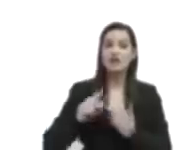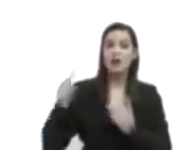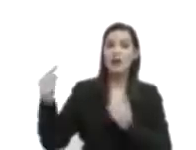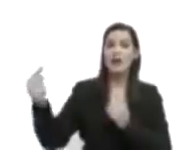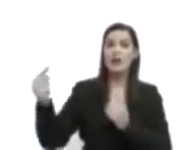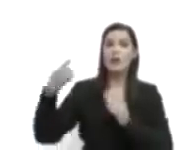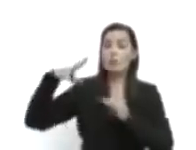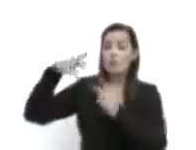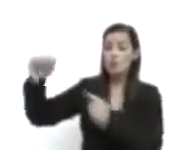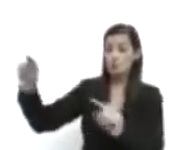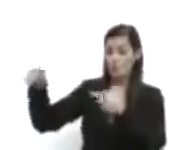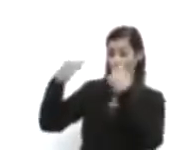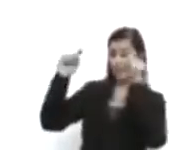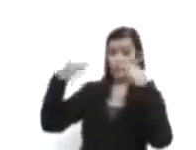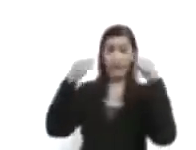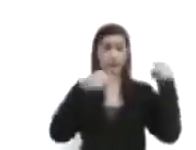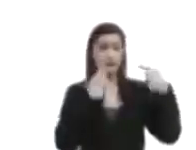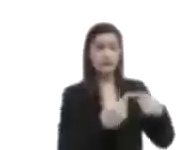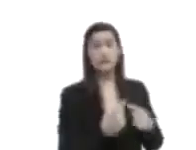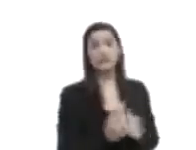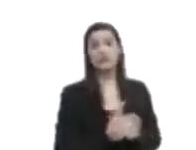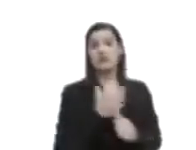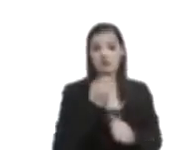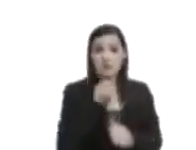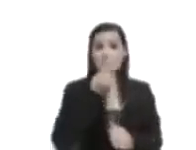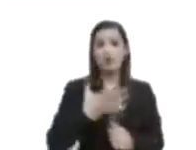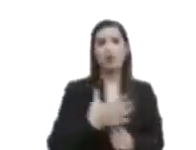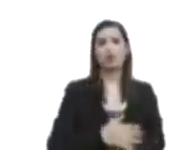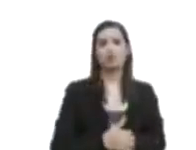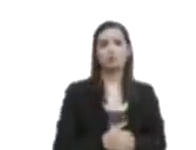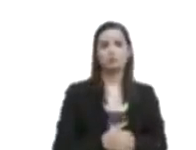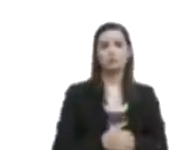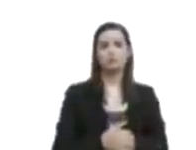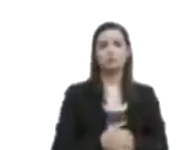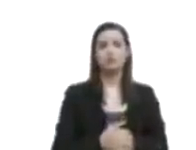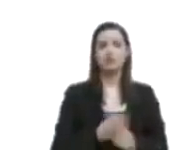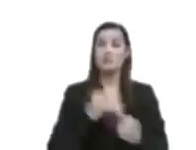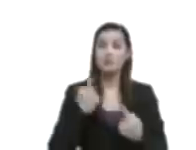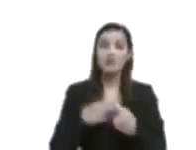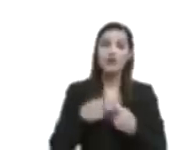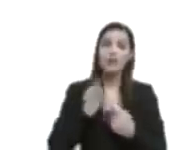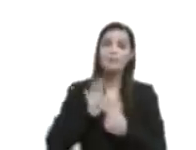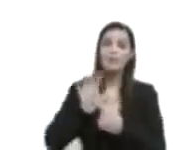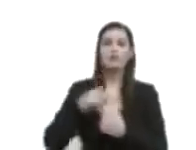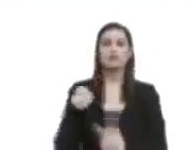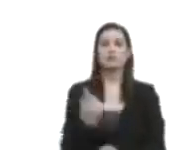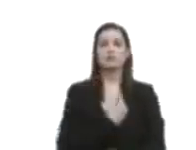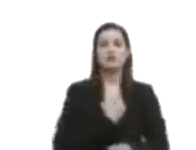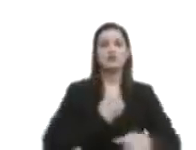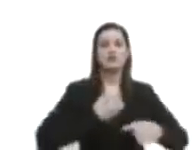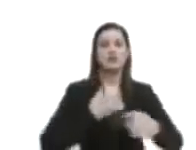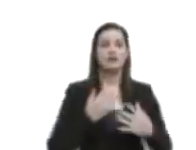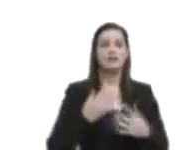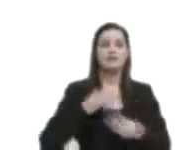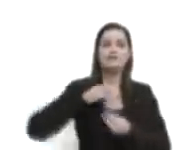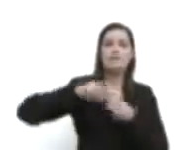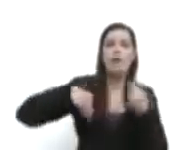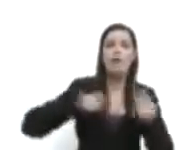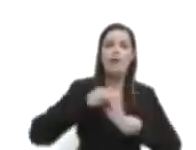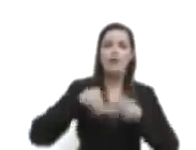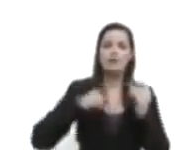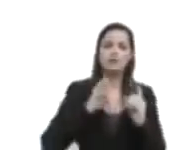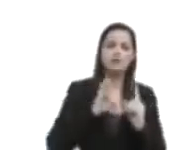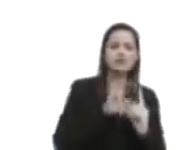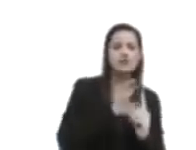a nossa essência e a nossa influência nessa sociedade. Aqui estão as marcas do